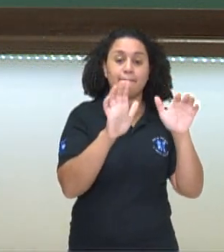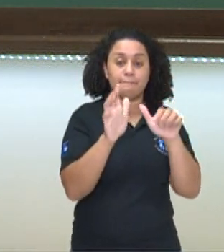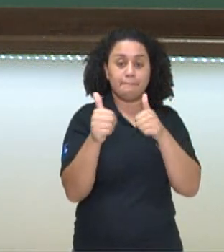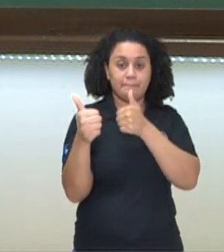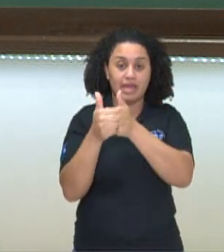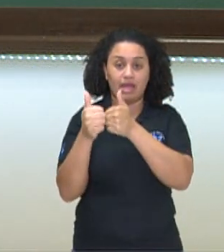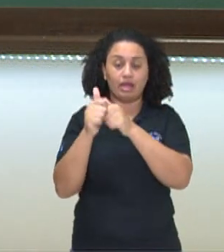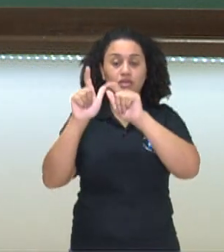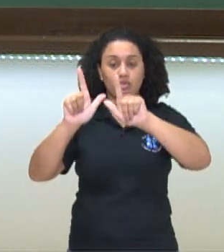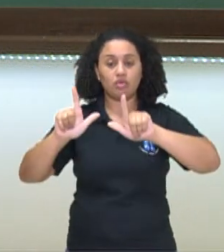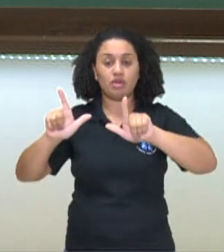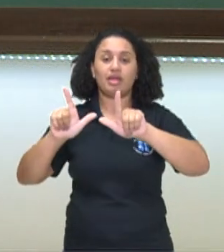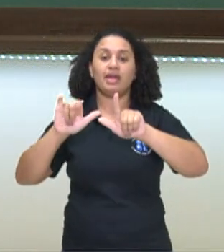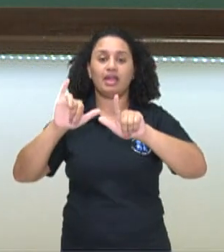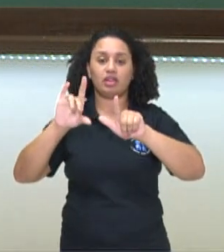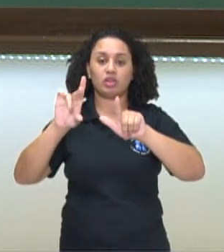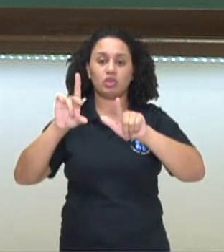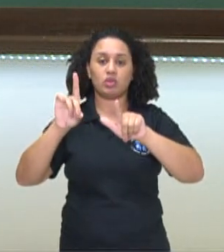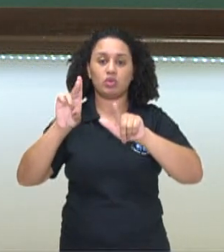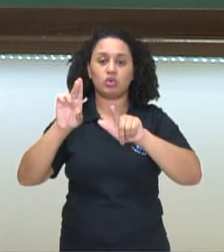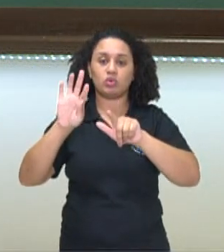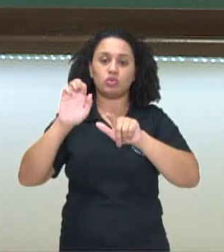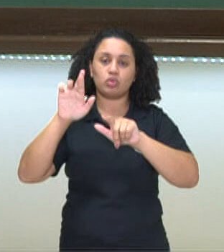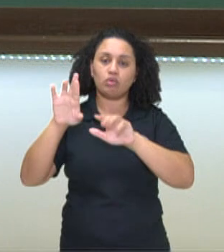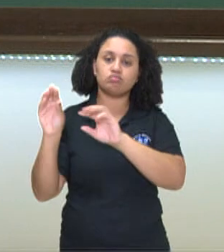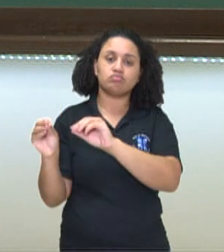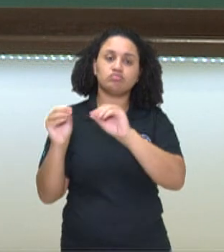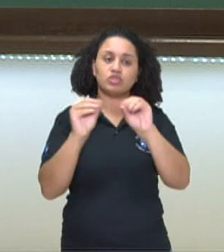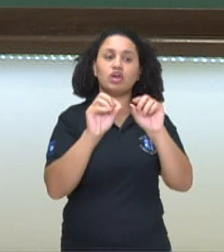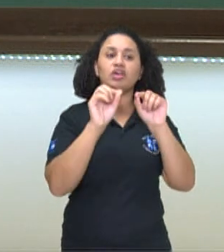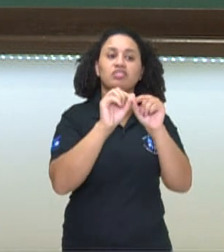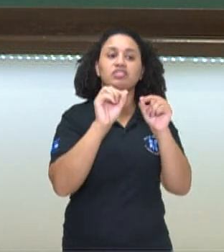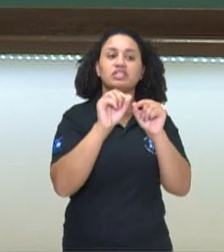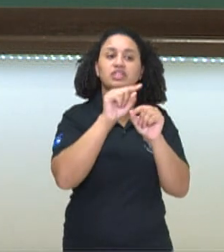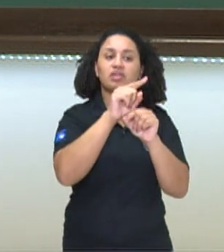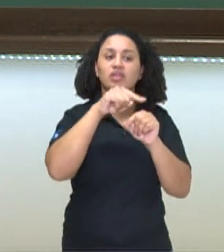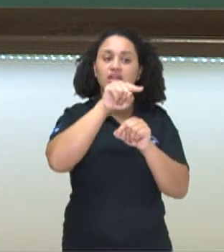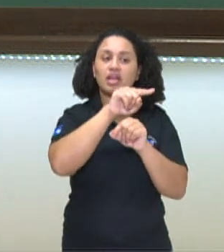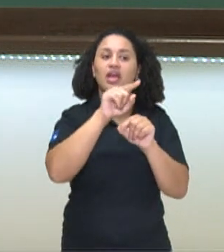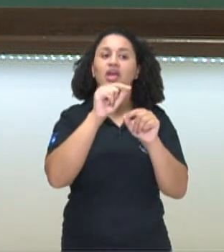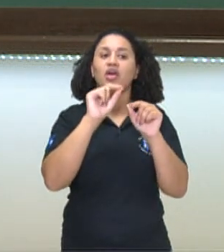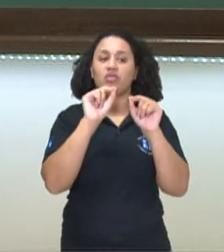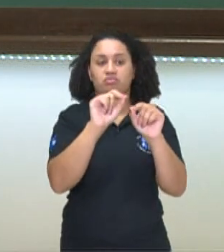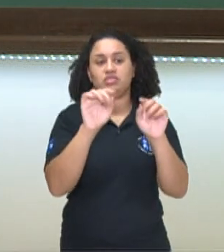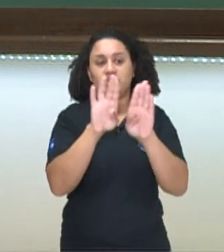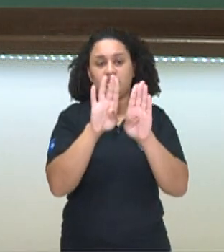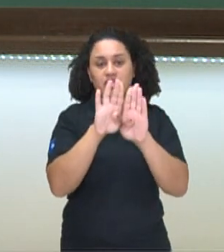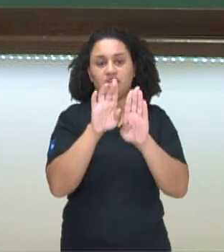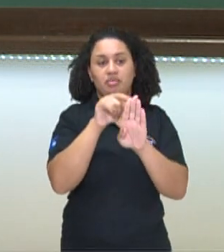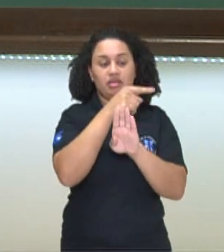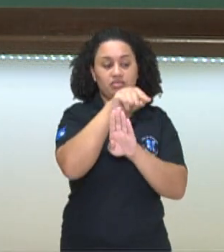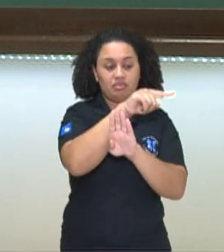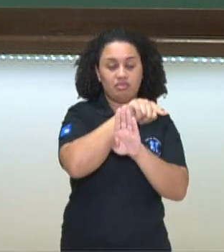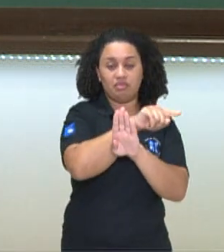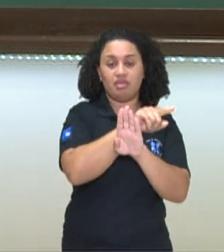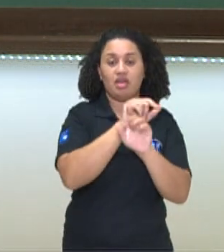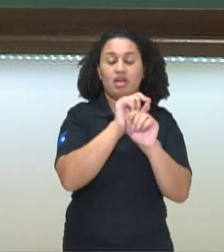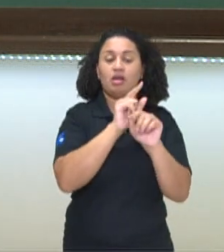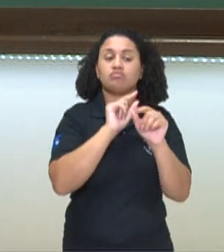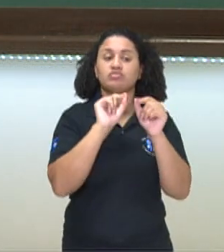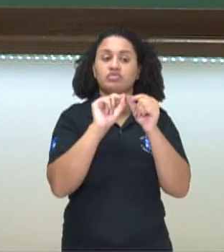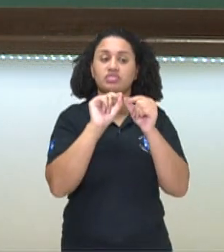indutor. O que o corpo indutor vai fazer? Vai polarizar o corpo B, também vai polarizar a fonte de